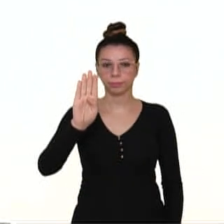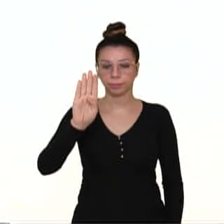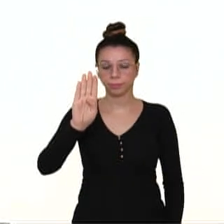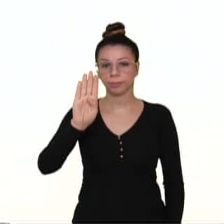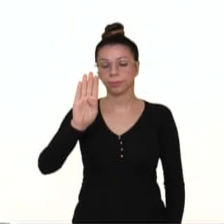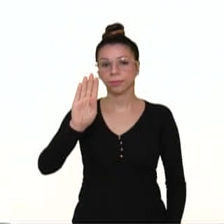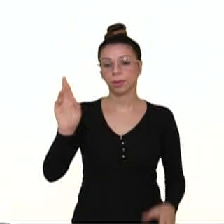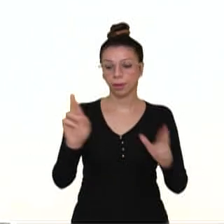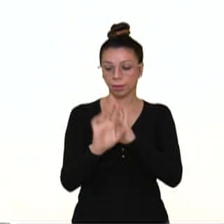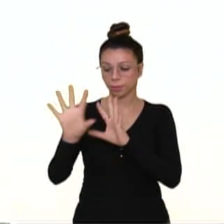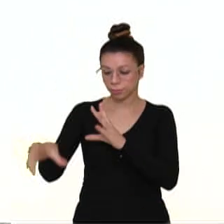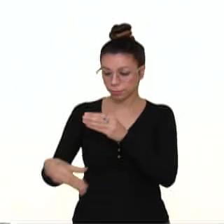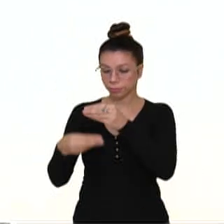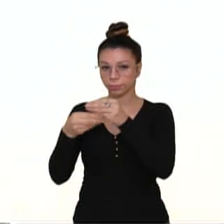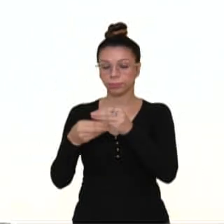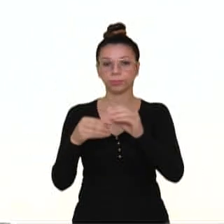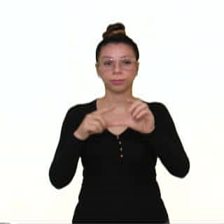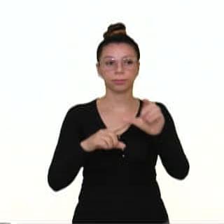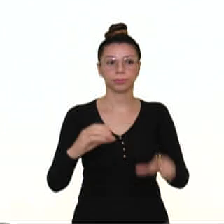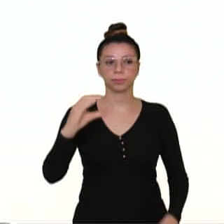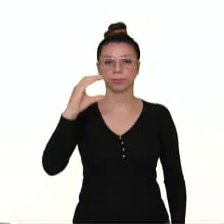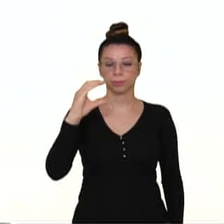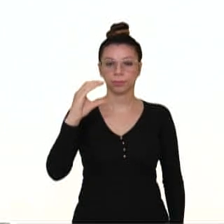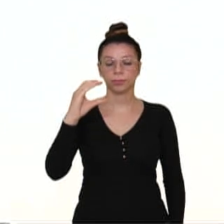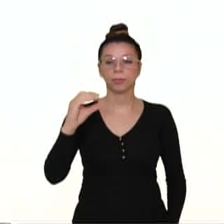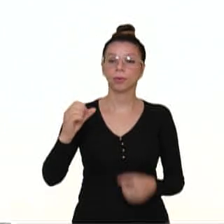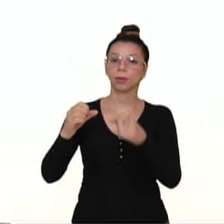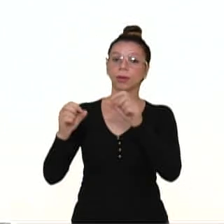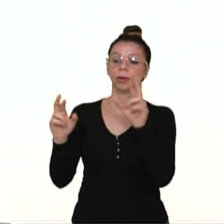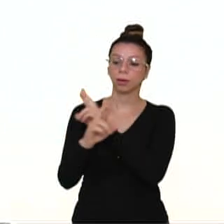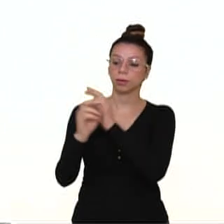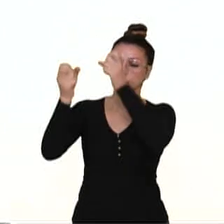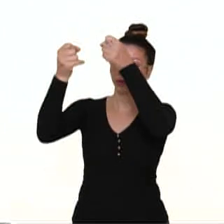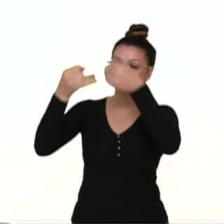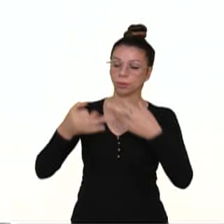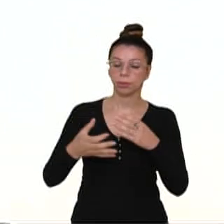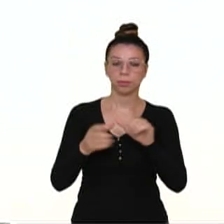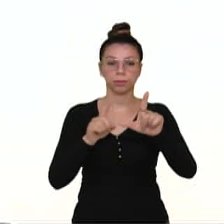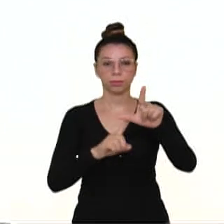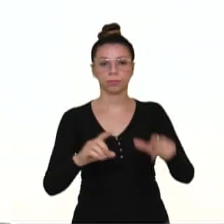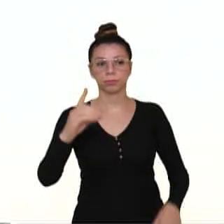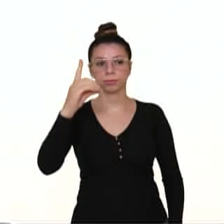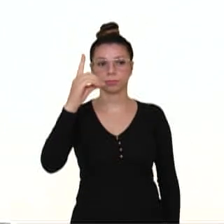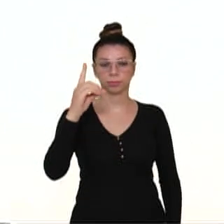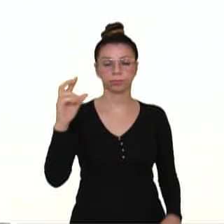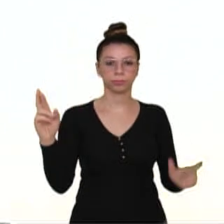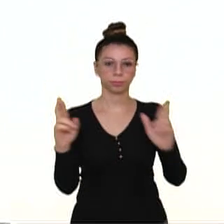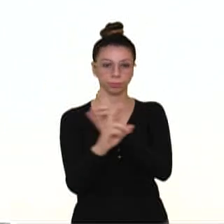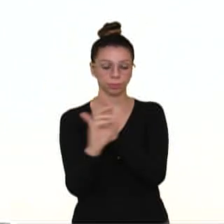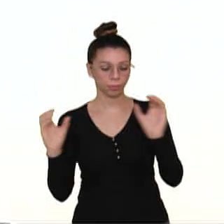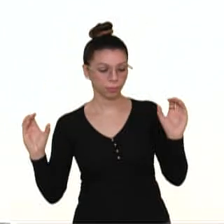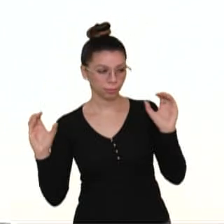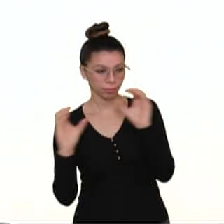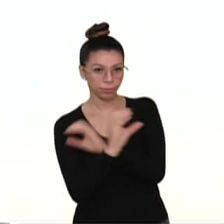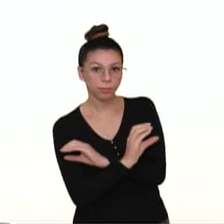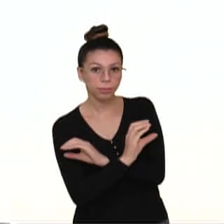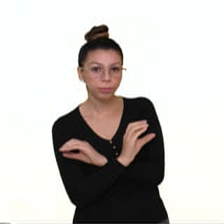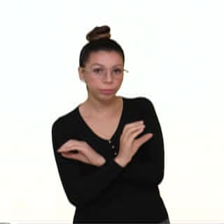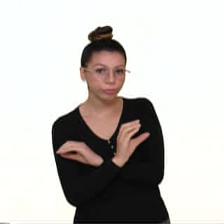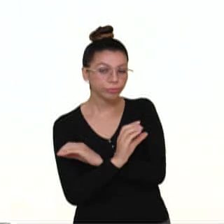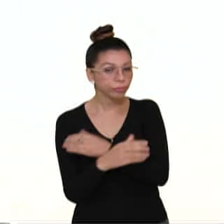adição. Letra C, relação de explicação. Letra D, relação de